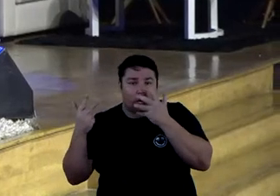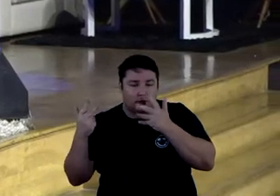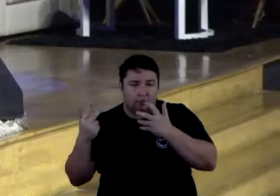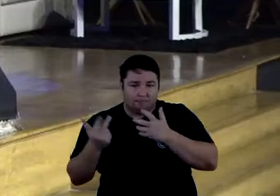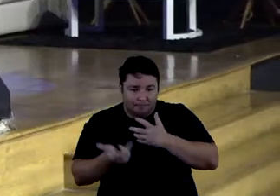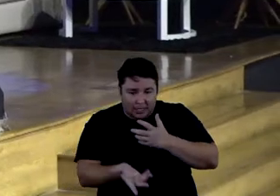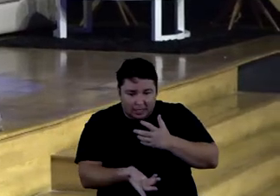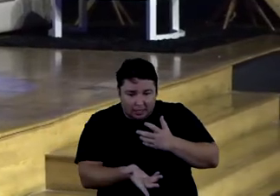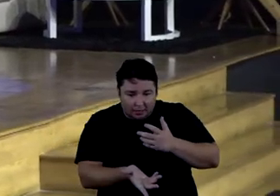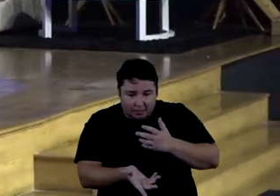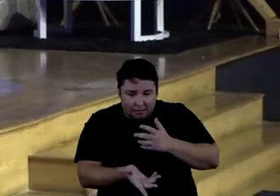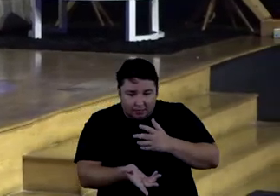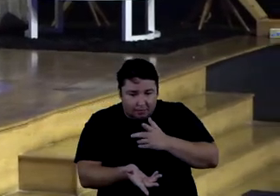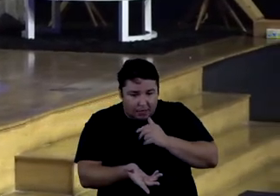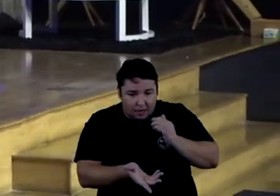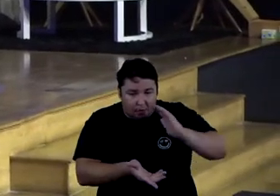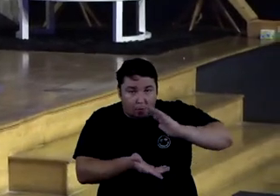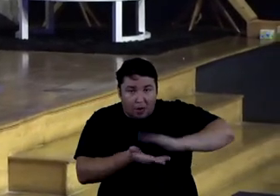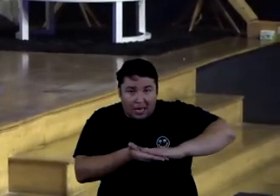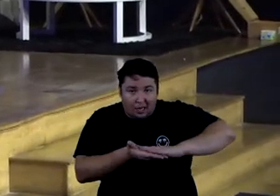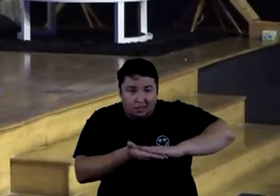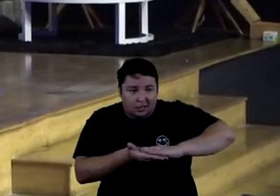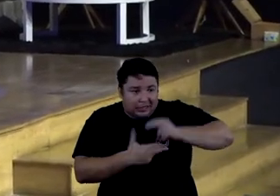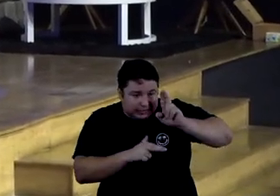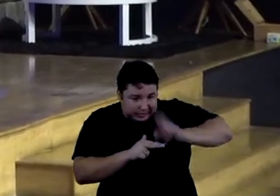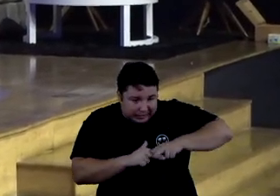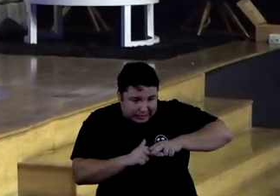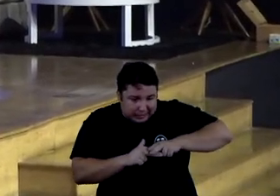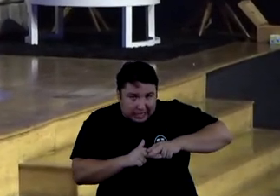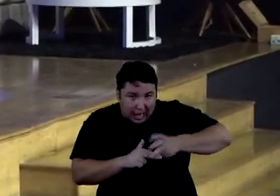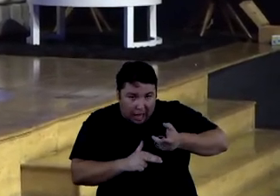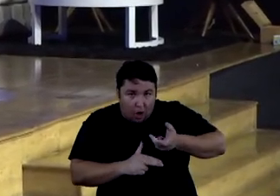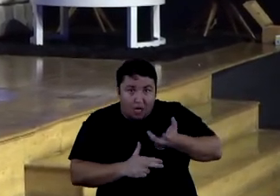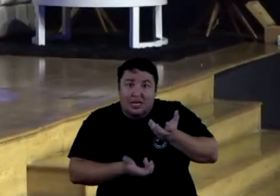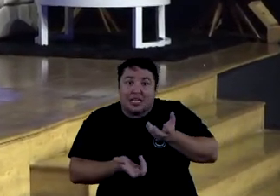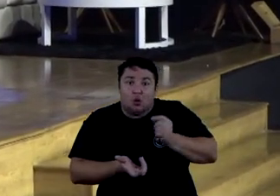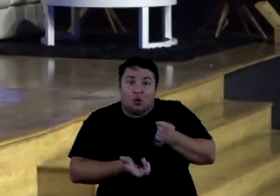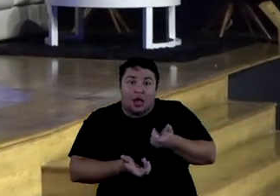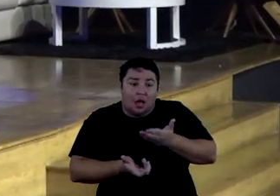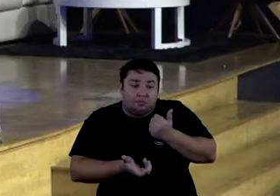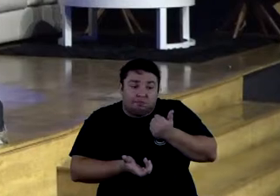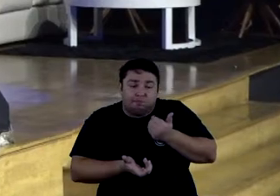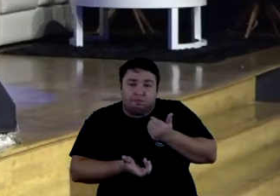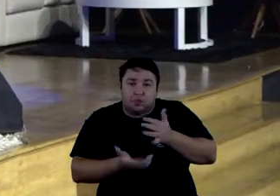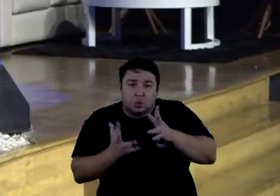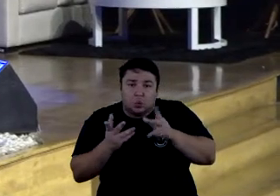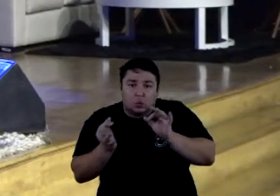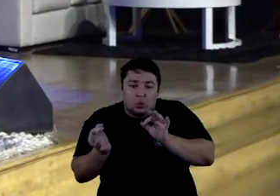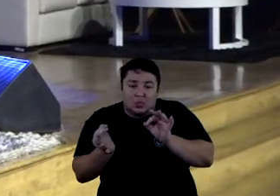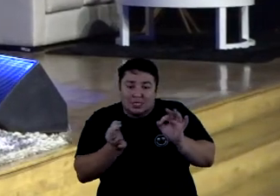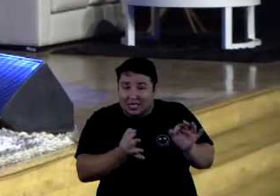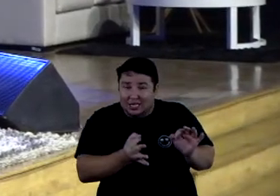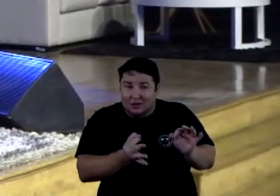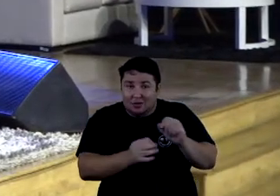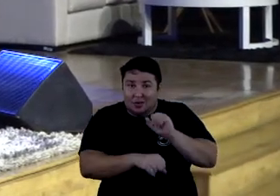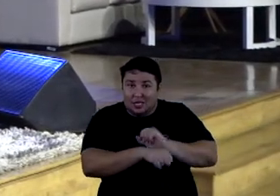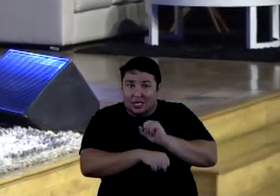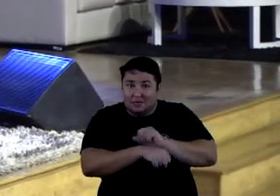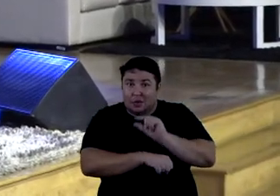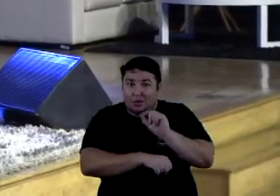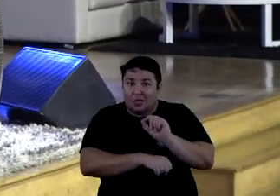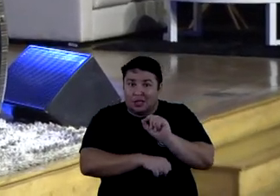filho. Senta. Agora tá o biscoito, não é assim? Ele faz tudo certinho, esperando o